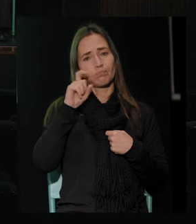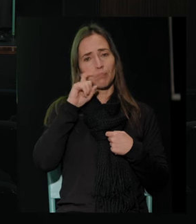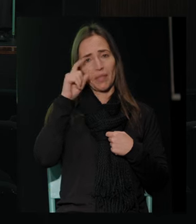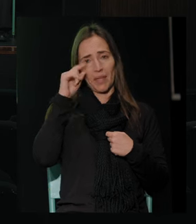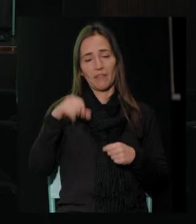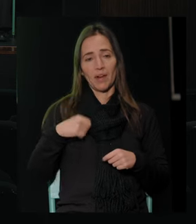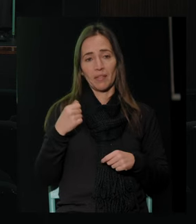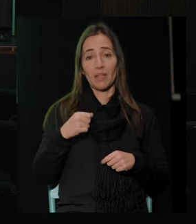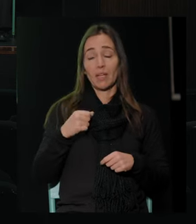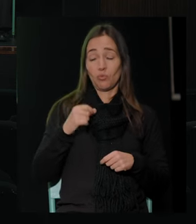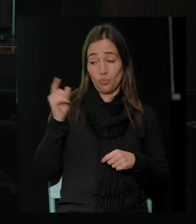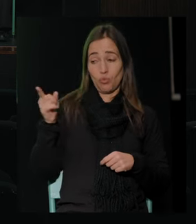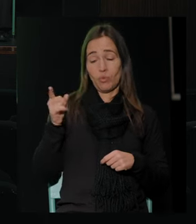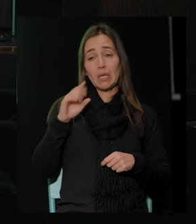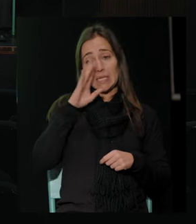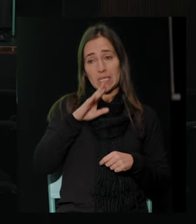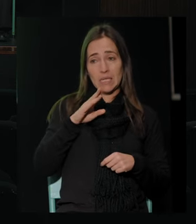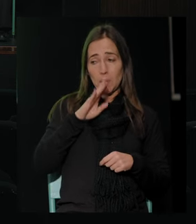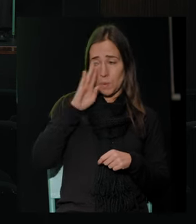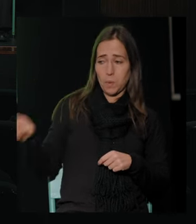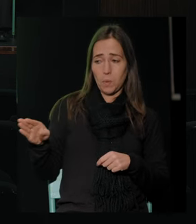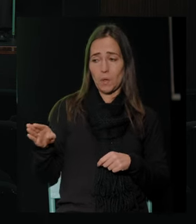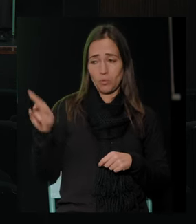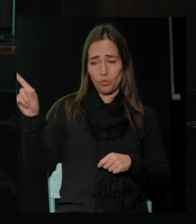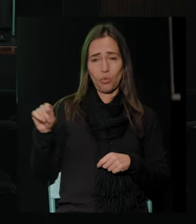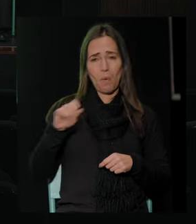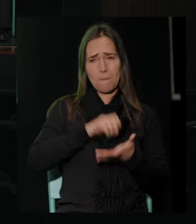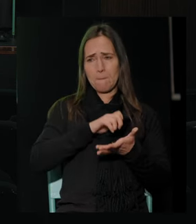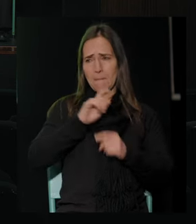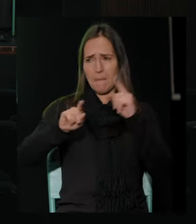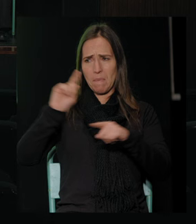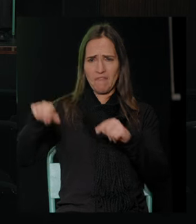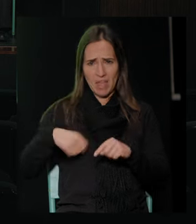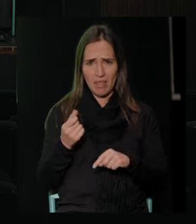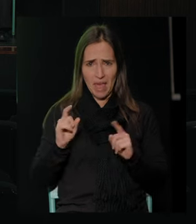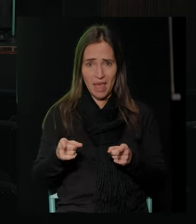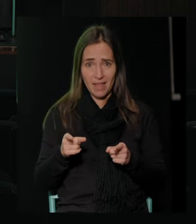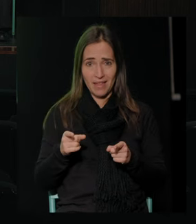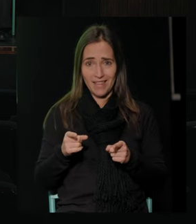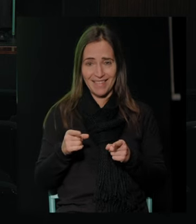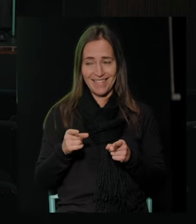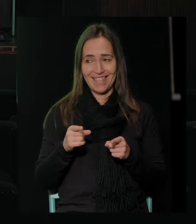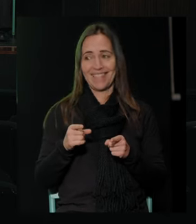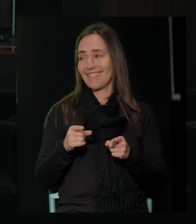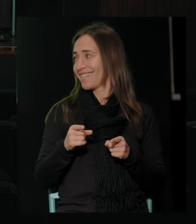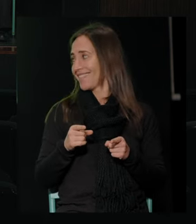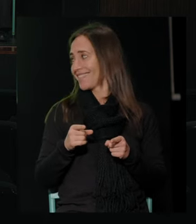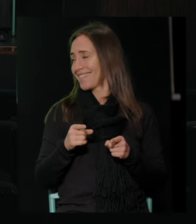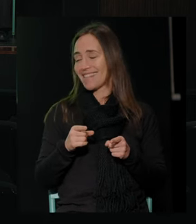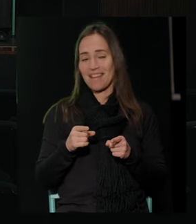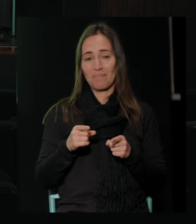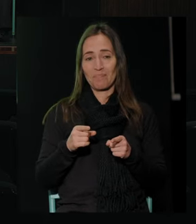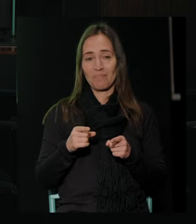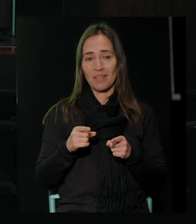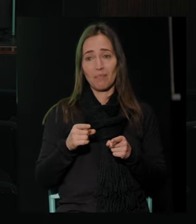se lhe é apontado o dedo como ecofascista, por exemplo. Quero explicar com isto. Ou seja, não é porque eu acho que isto acaba